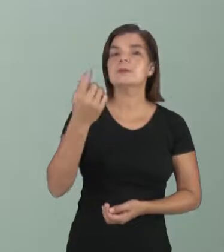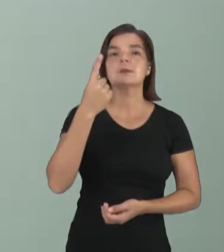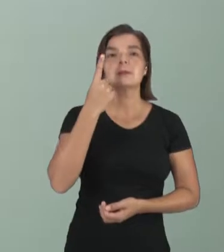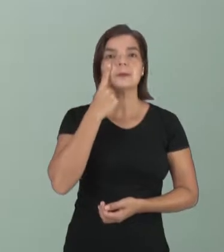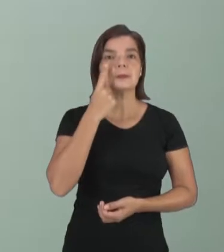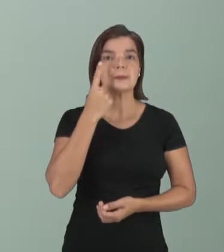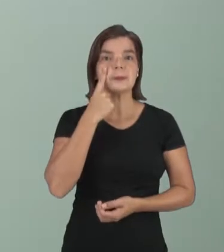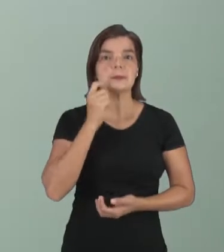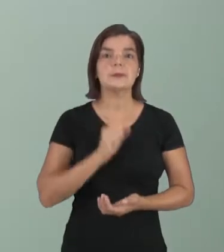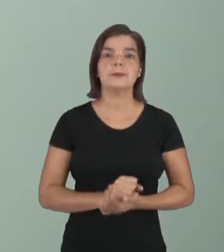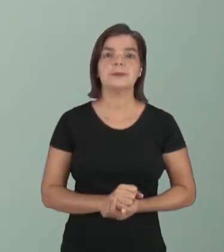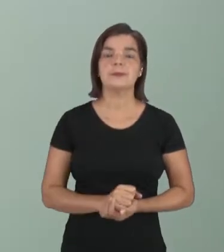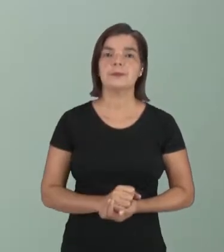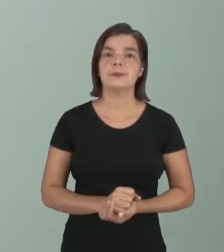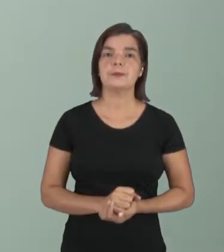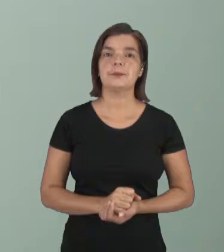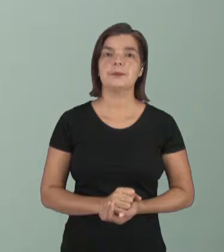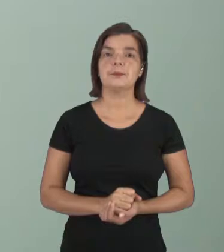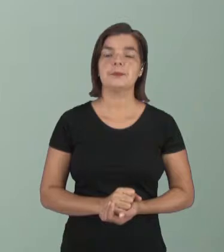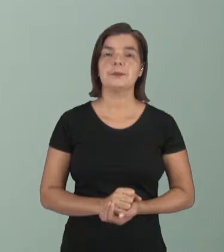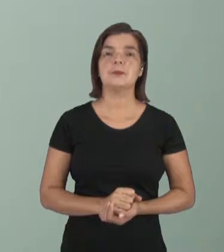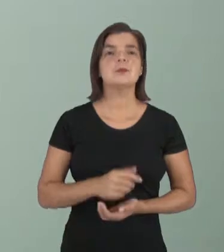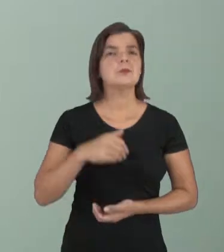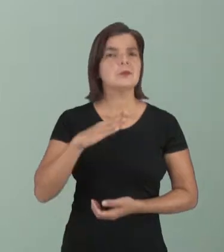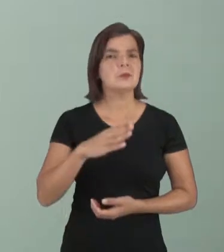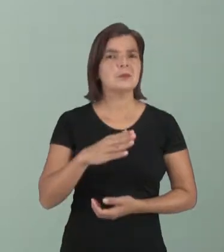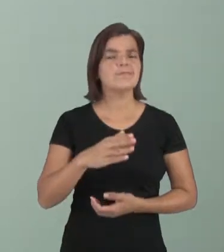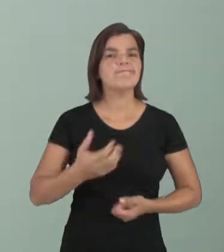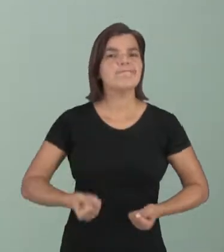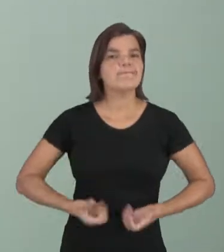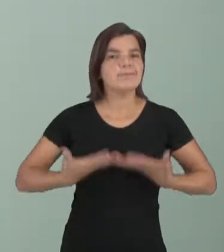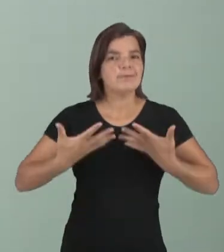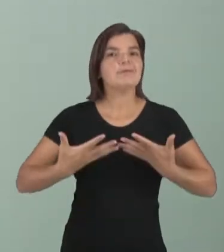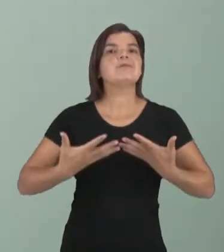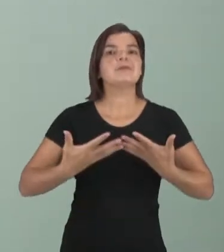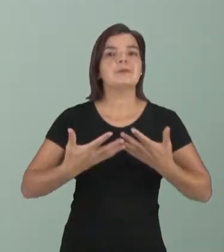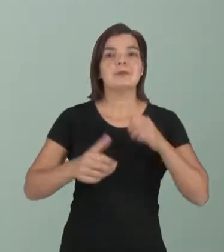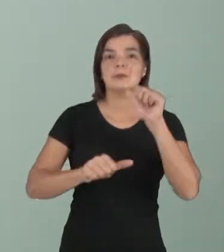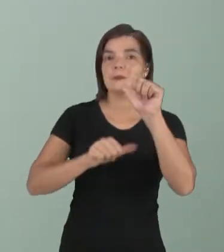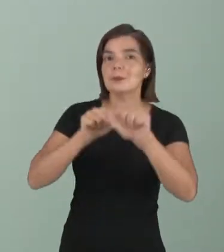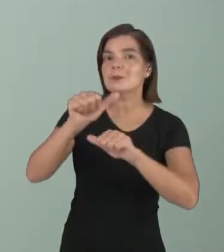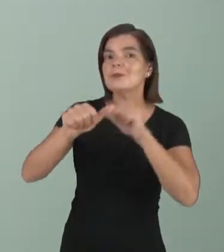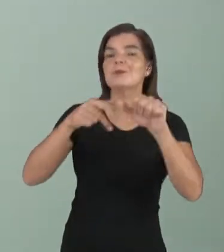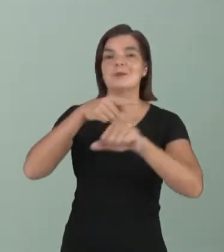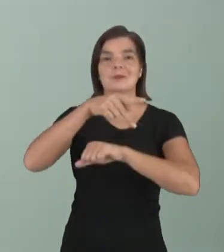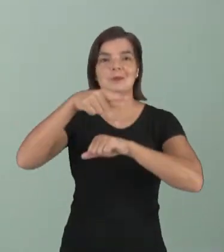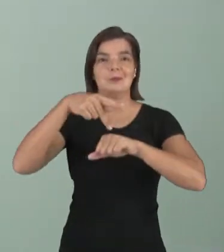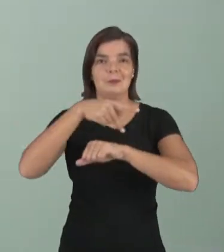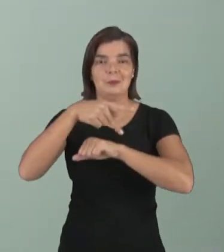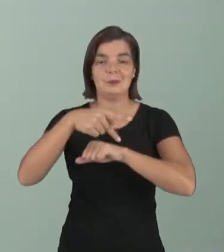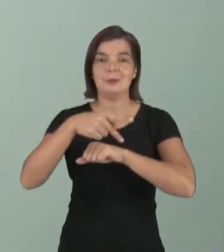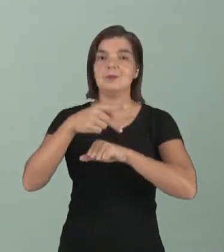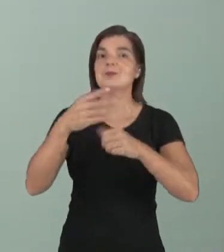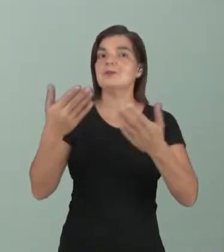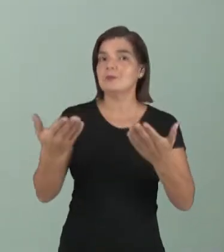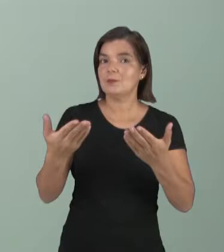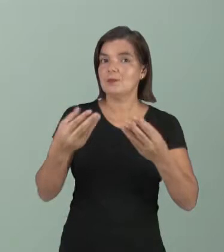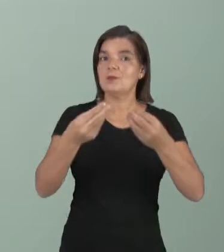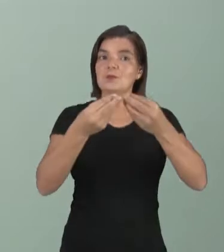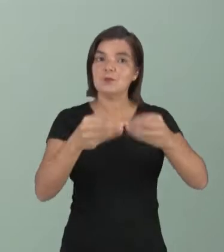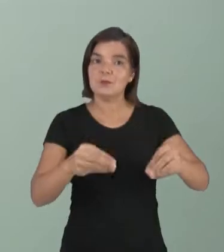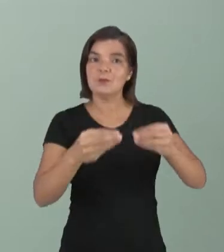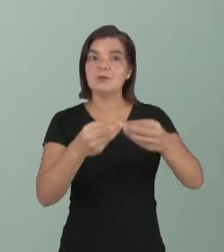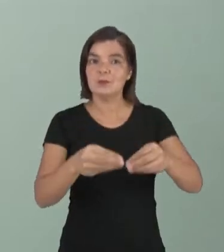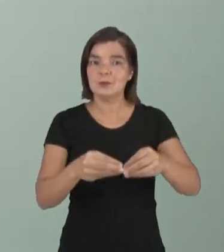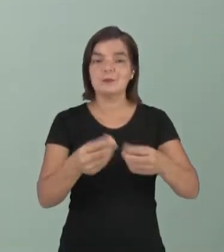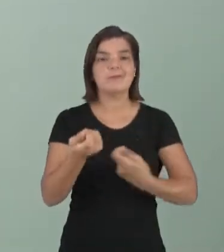destacar que o que mais motiva as pessoas a migrarem em decorrência de crises,